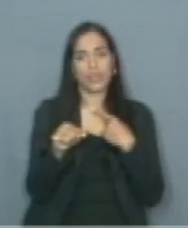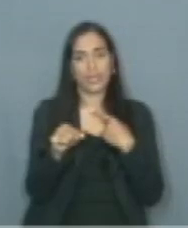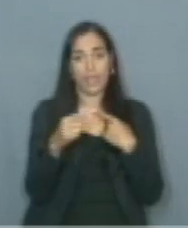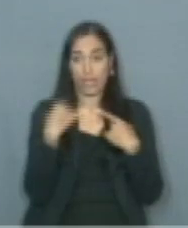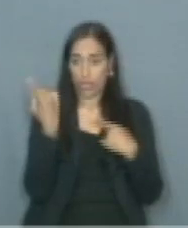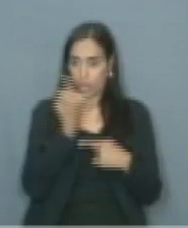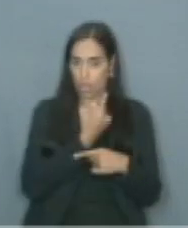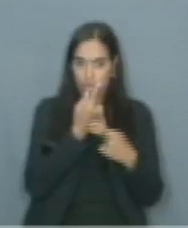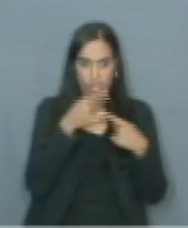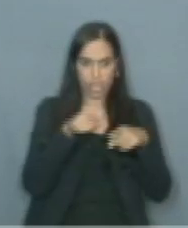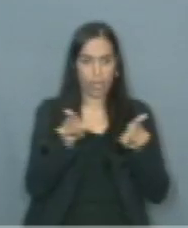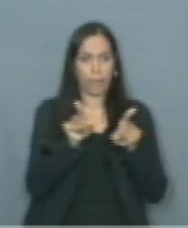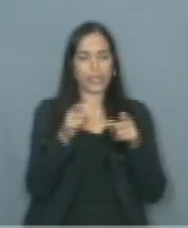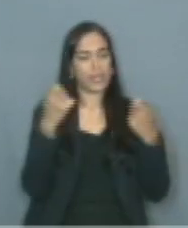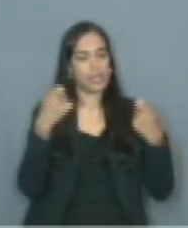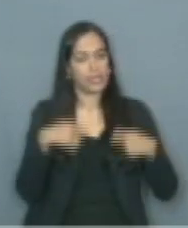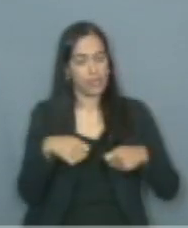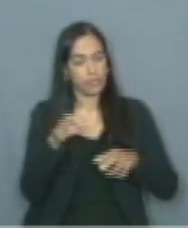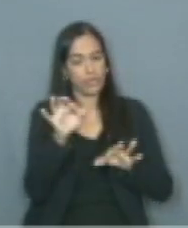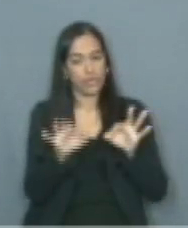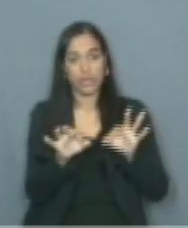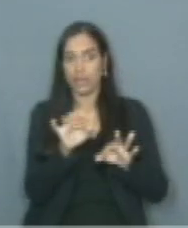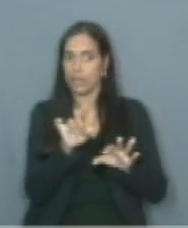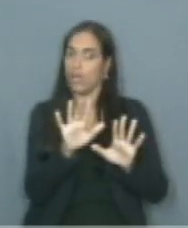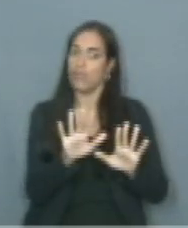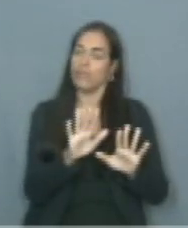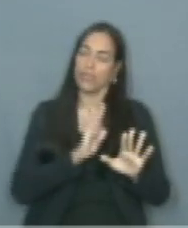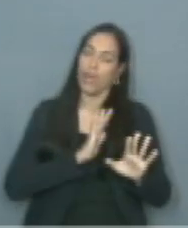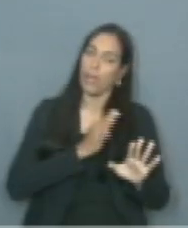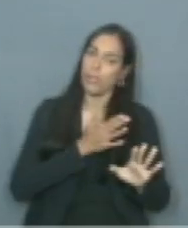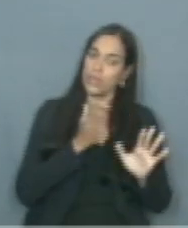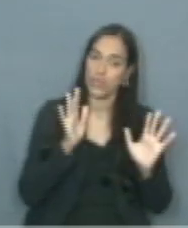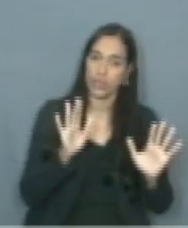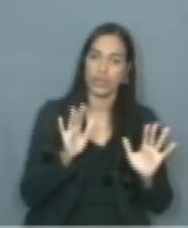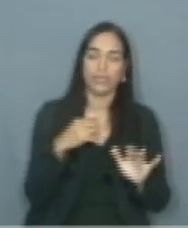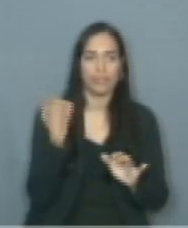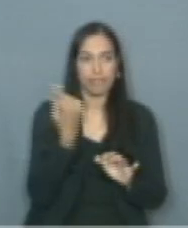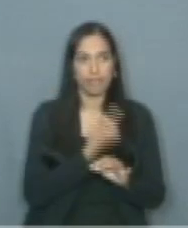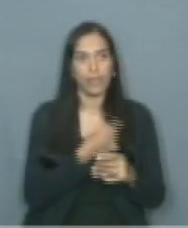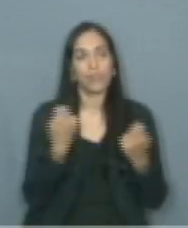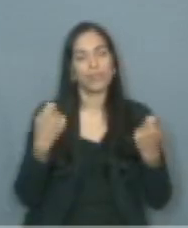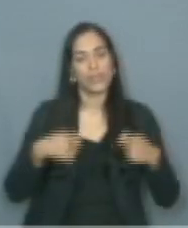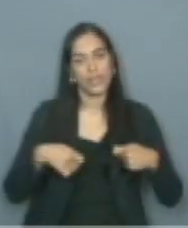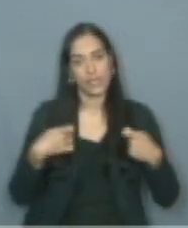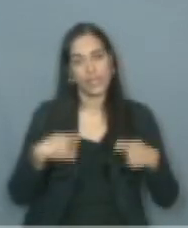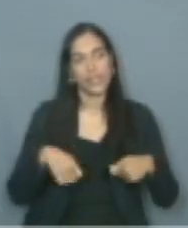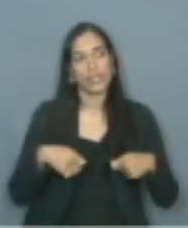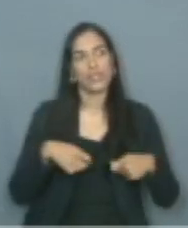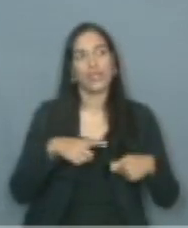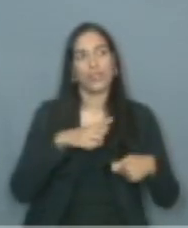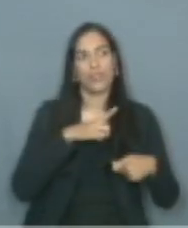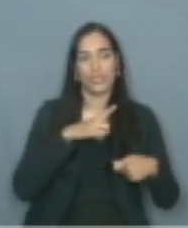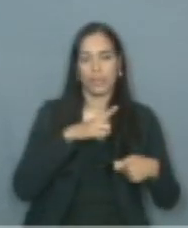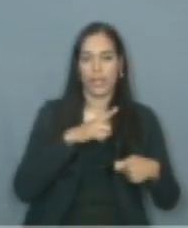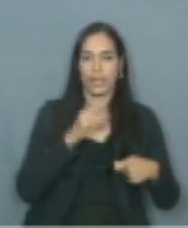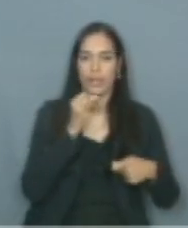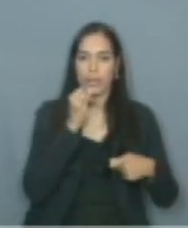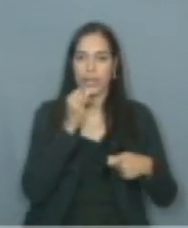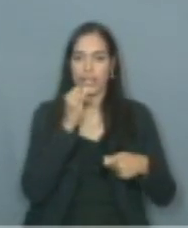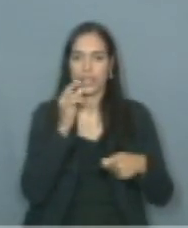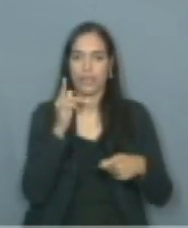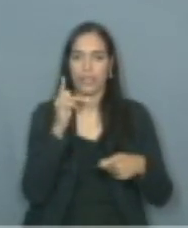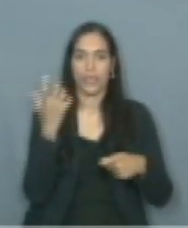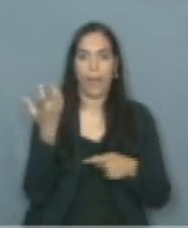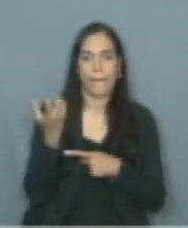não precisamos do judiciário, isso é um absurdo. Nós precisamos dele para obter uma pensão